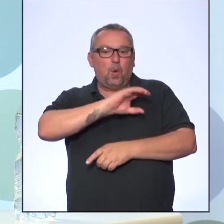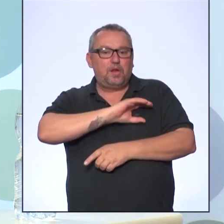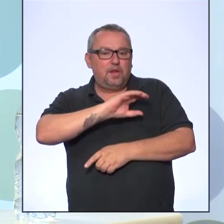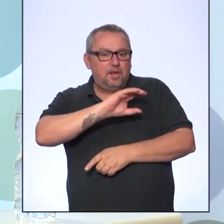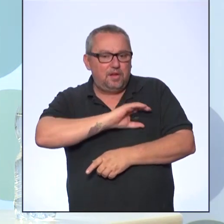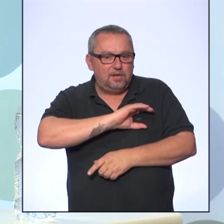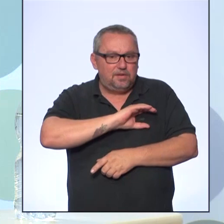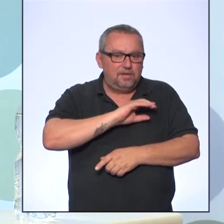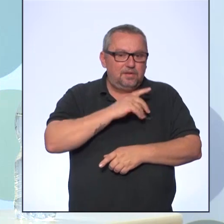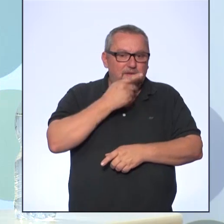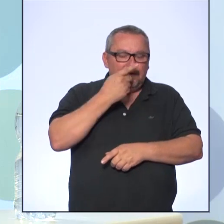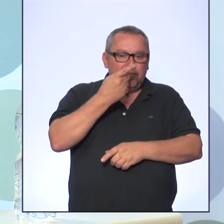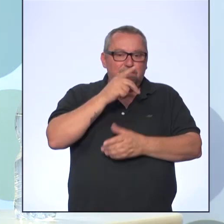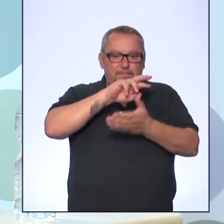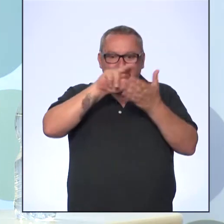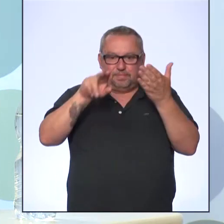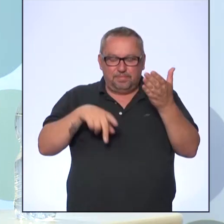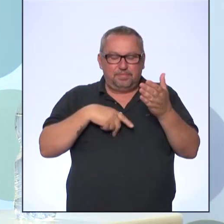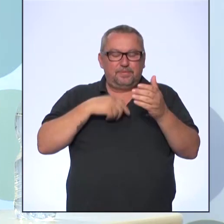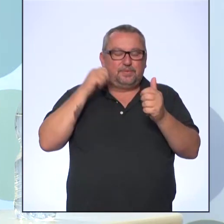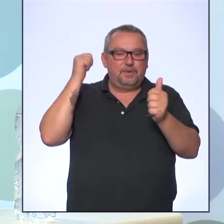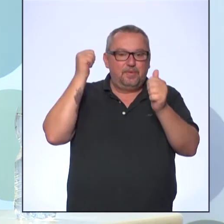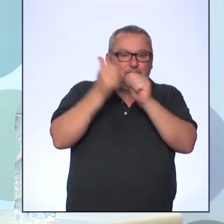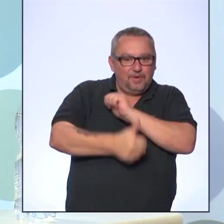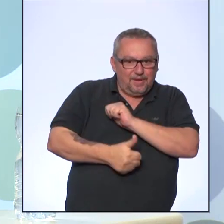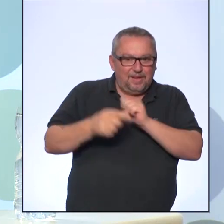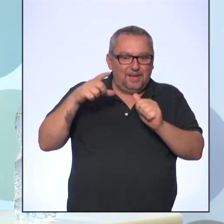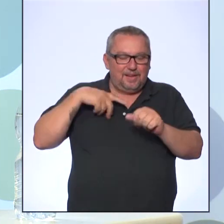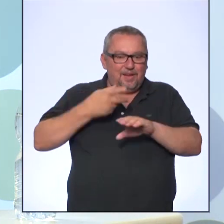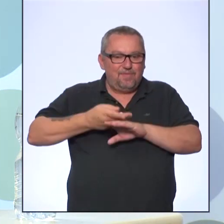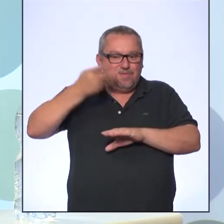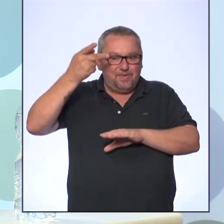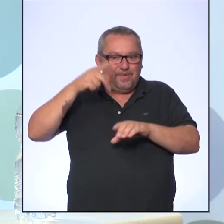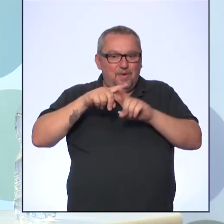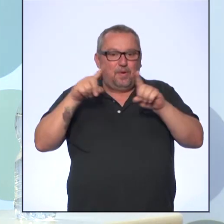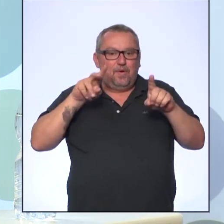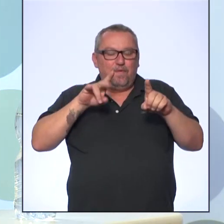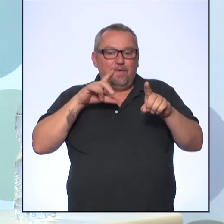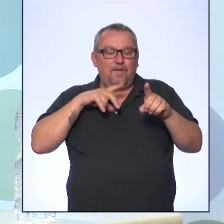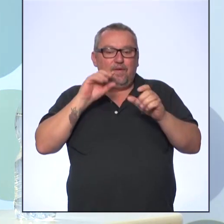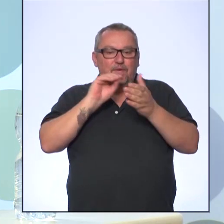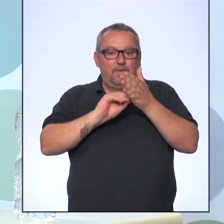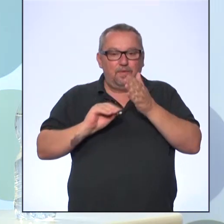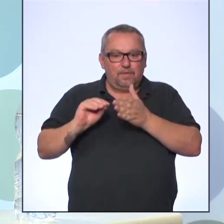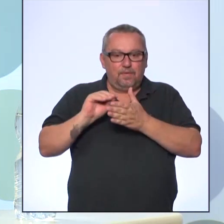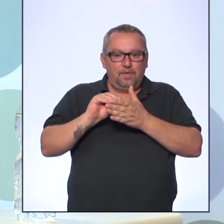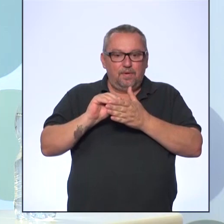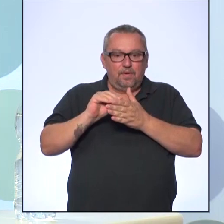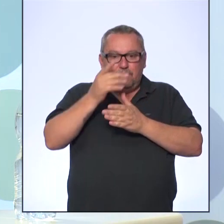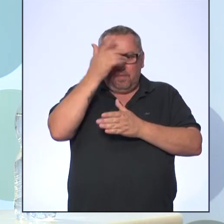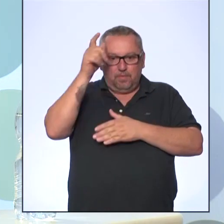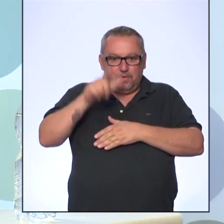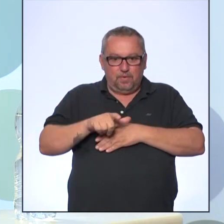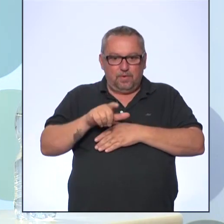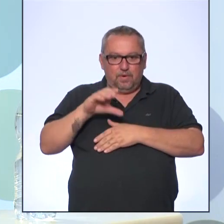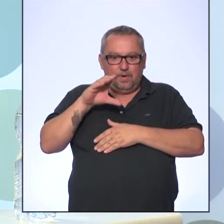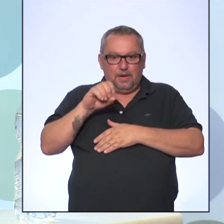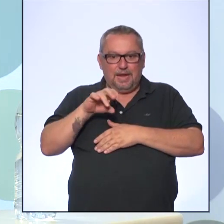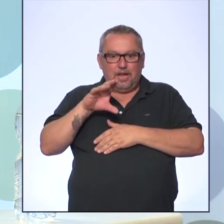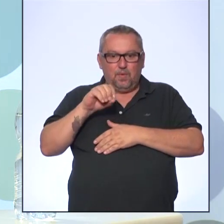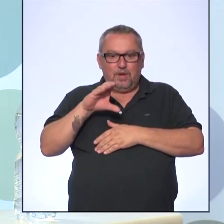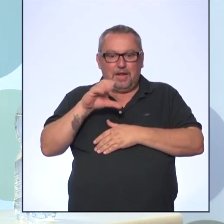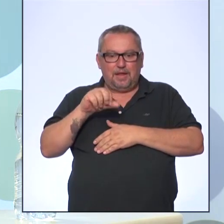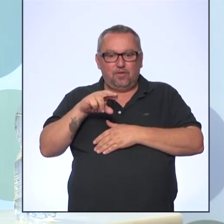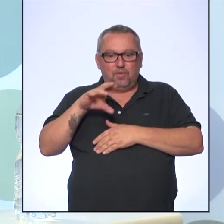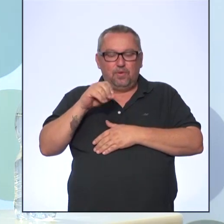Corinthians, enfim, desse campeonato que leva esse nome também. Mas estou vendo aqui que, além das pessoas que estão falando aqui, Caio Castro, umas